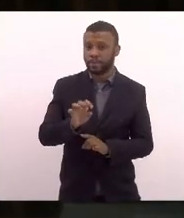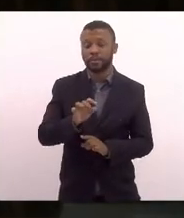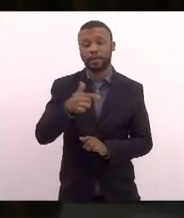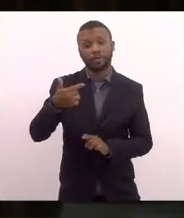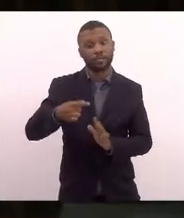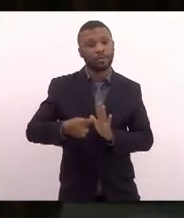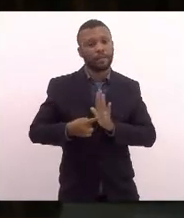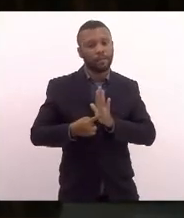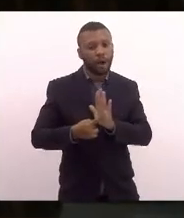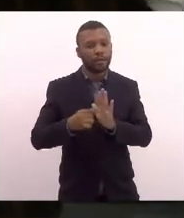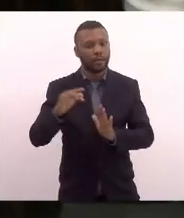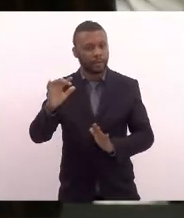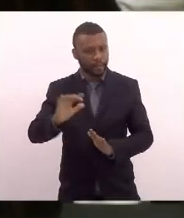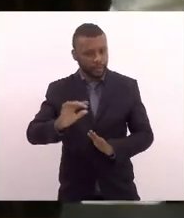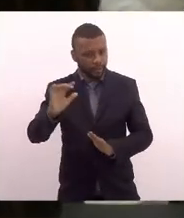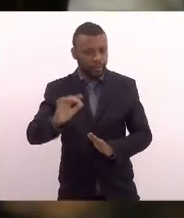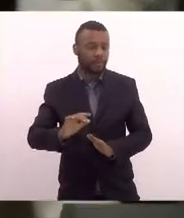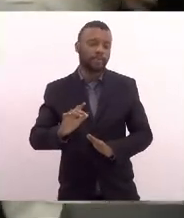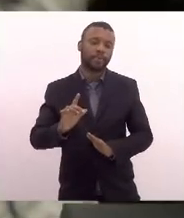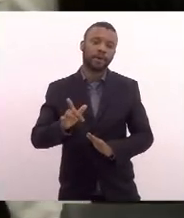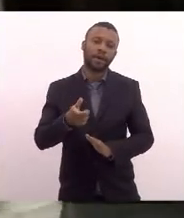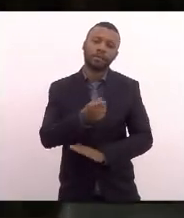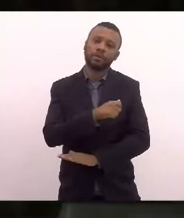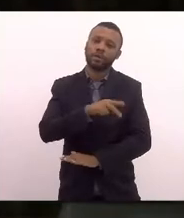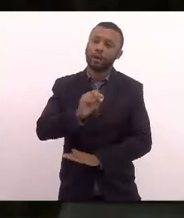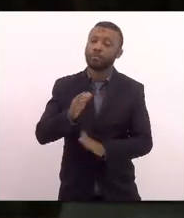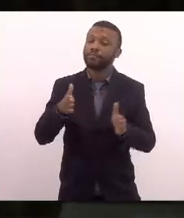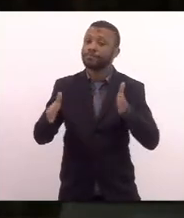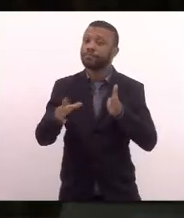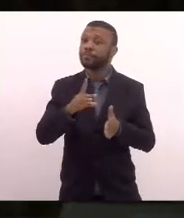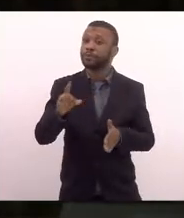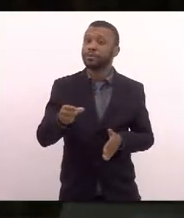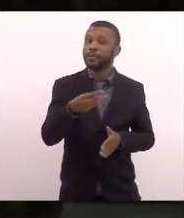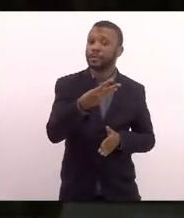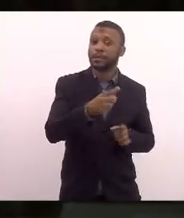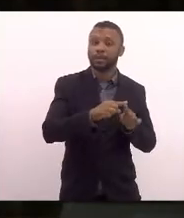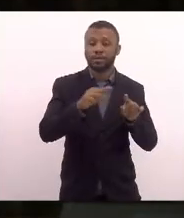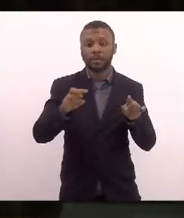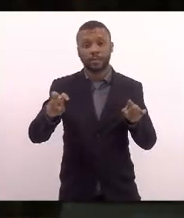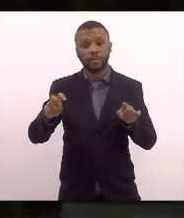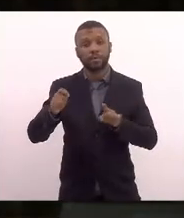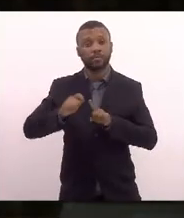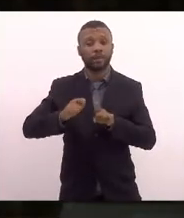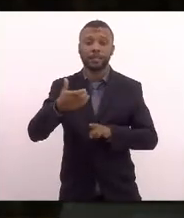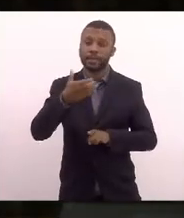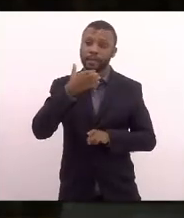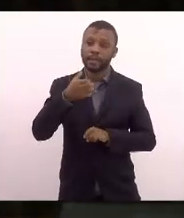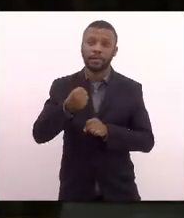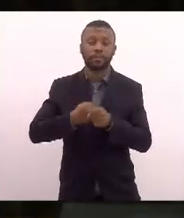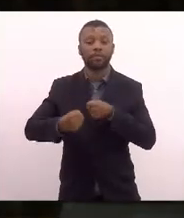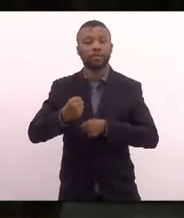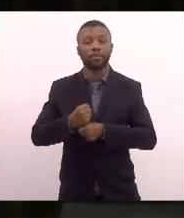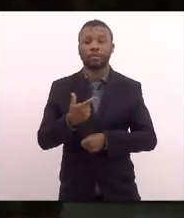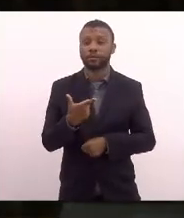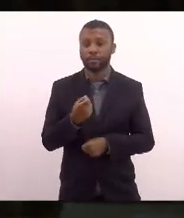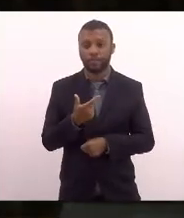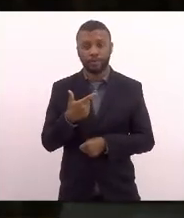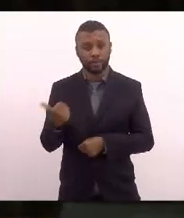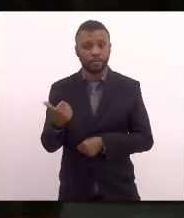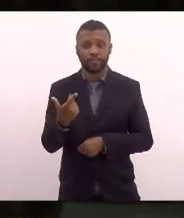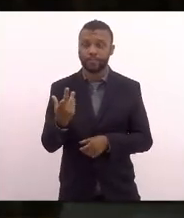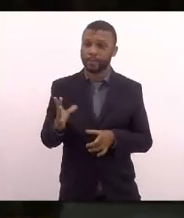Científica Estudantil, realizada entre os dias 3 e 5 de dezembro de 2021,